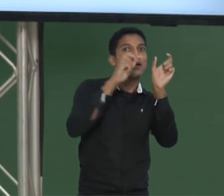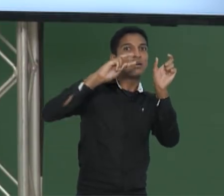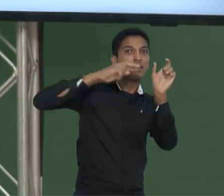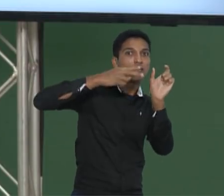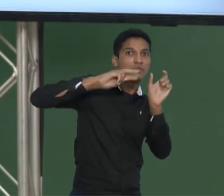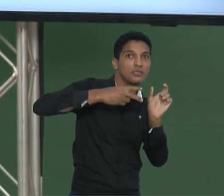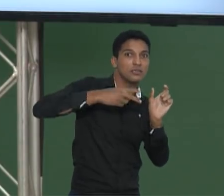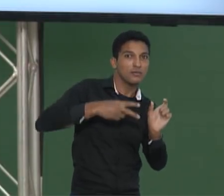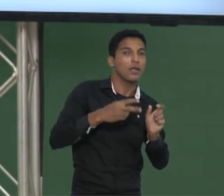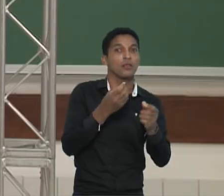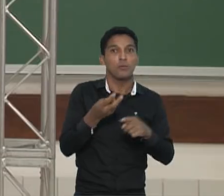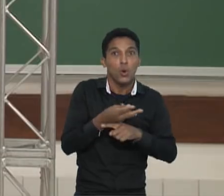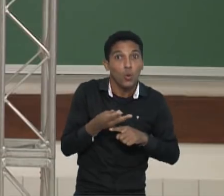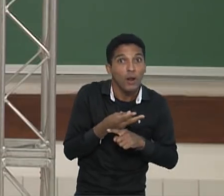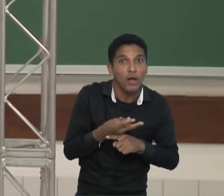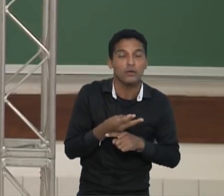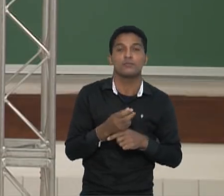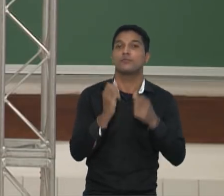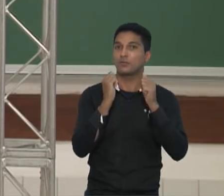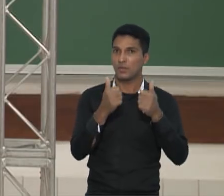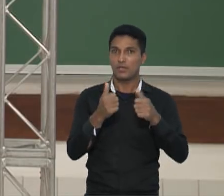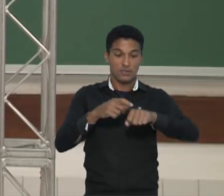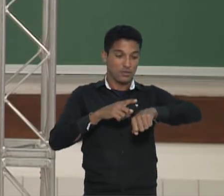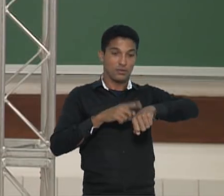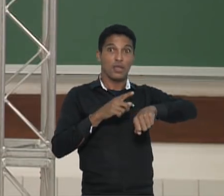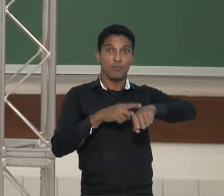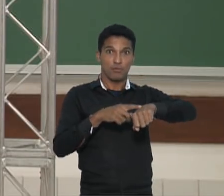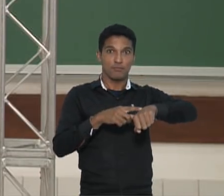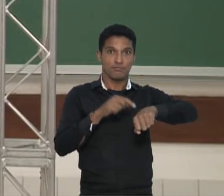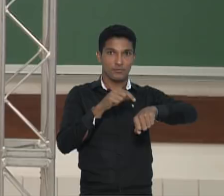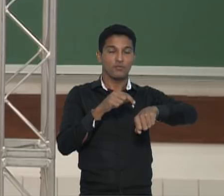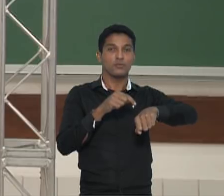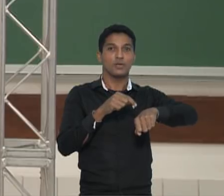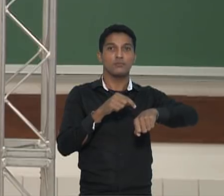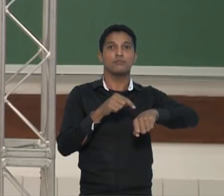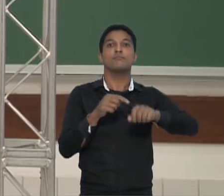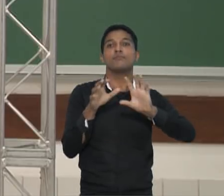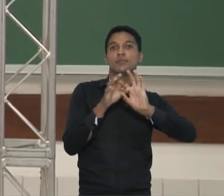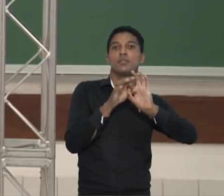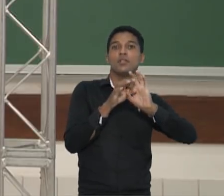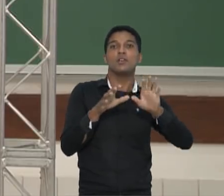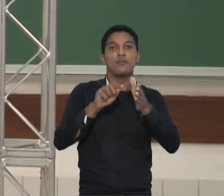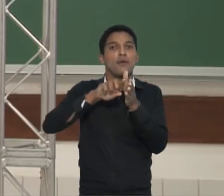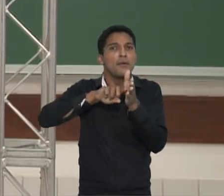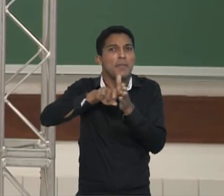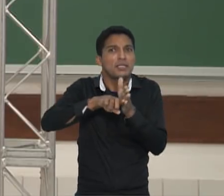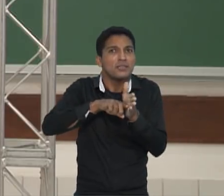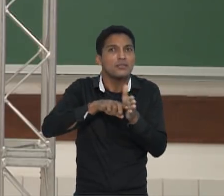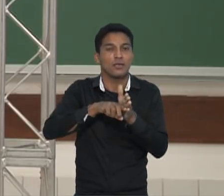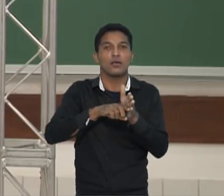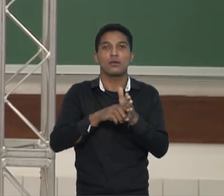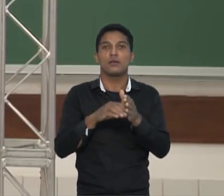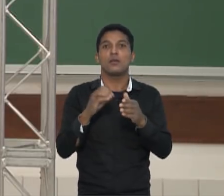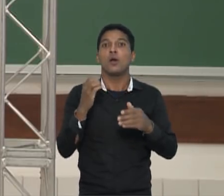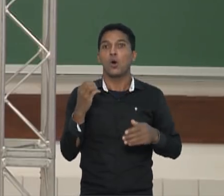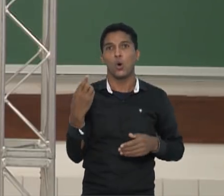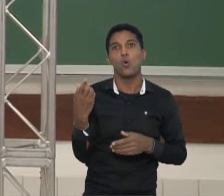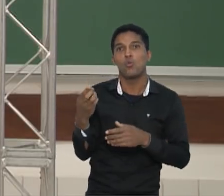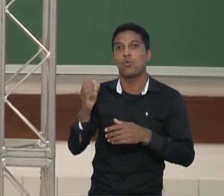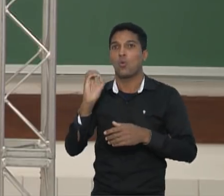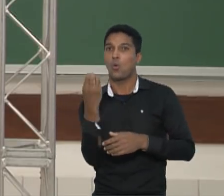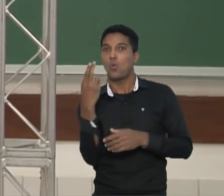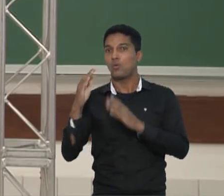que vocês busquem. Eu vou dar um tempinho para vocês poderem fazer a sua pesquisa ou ver com alguém na